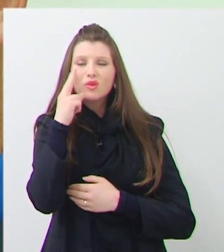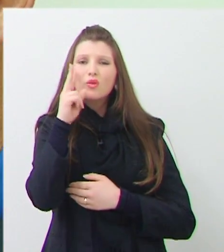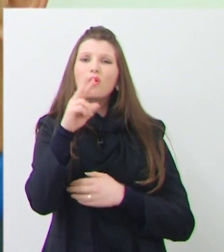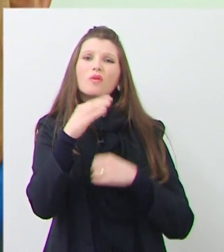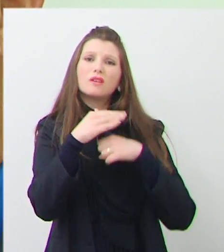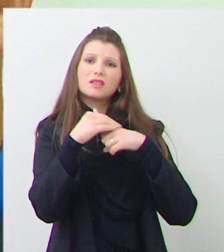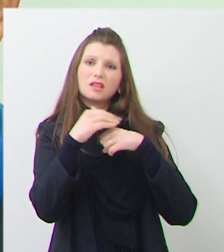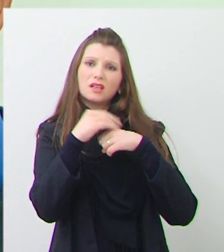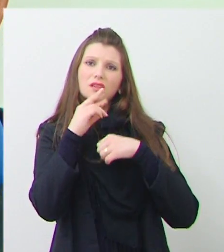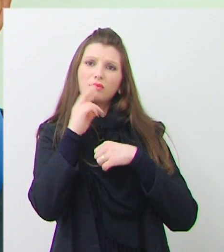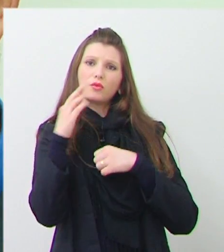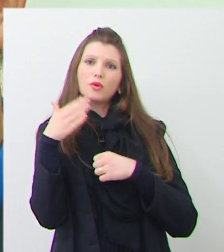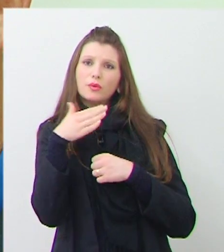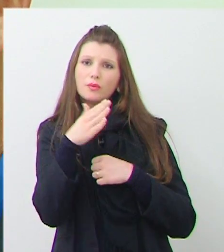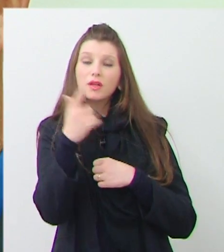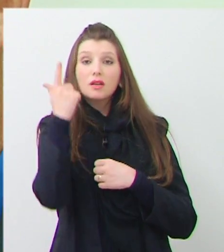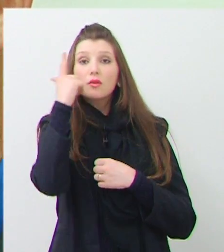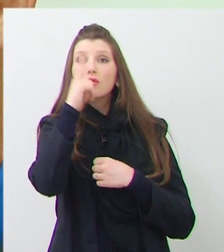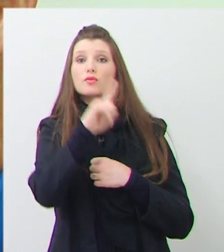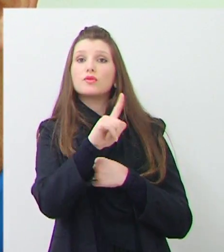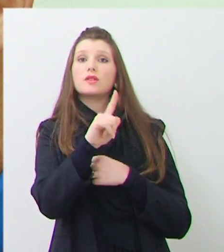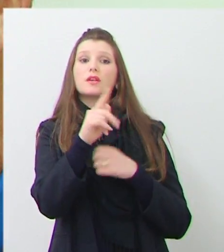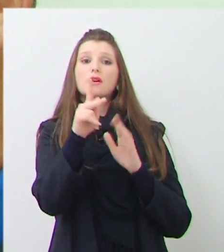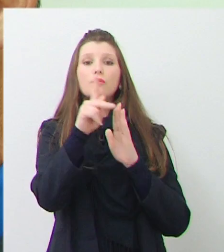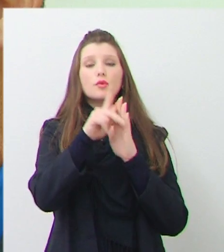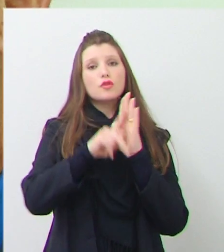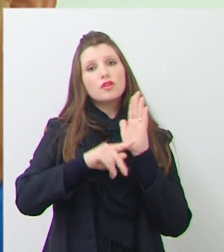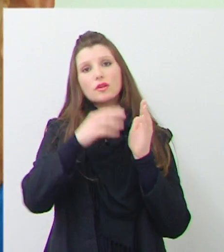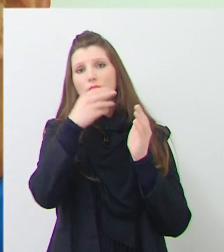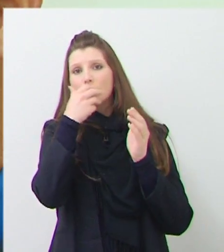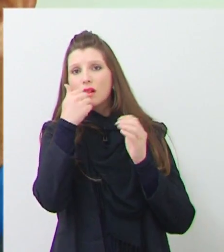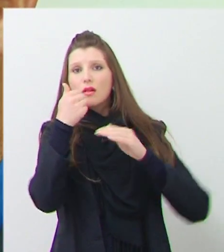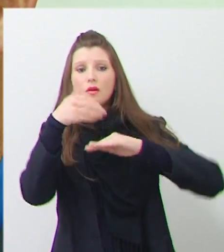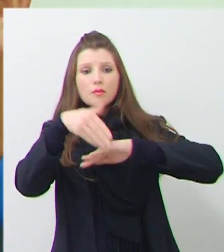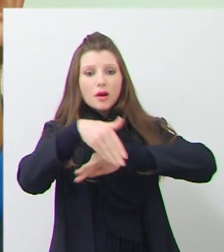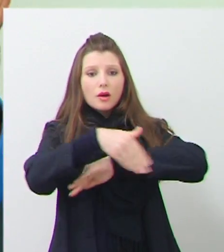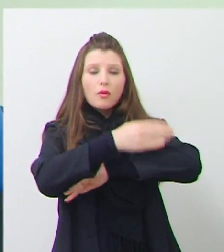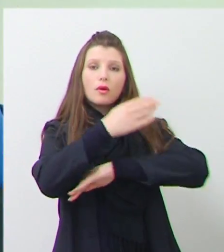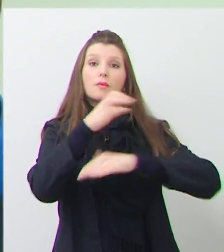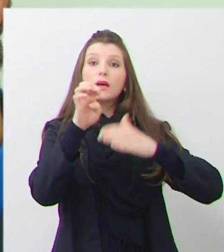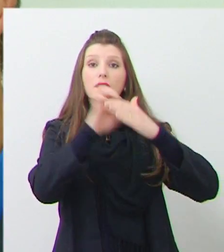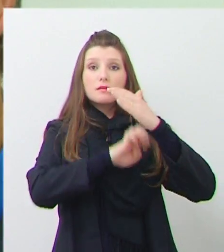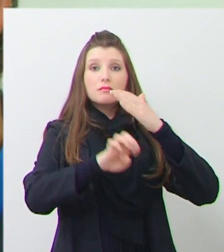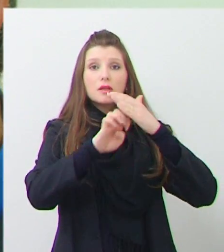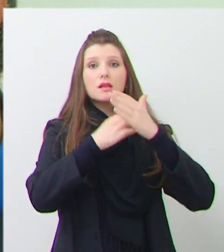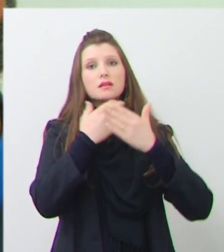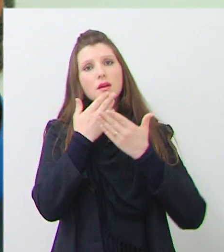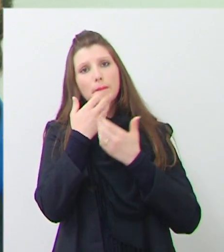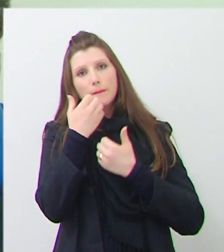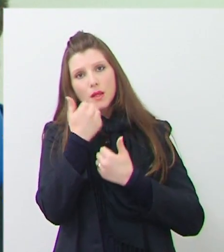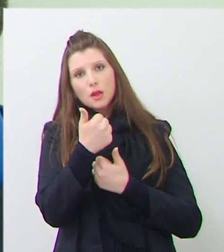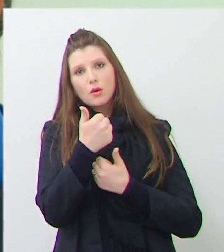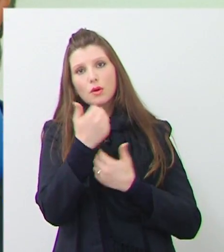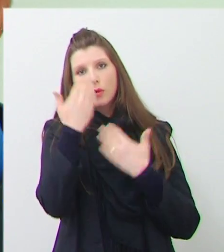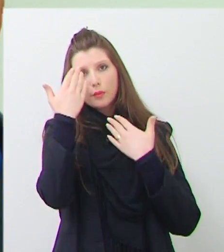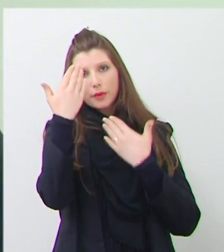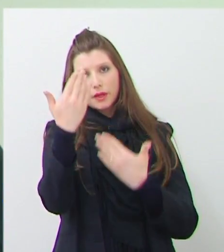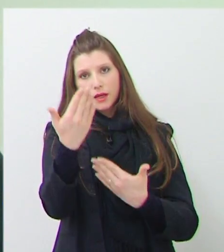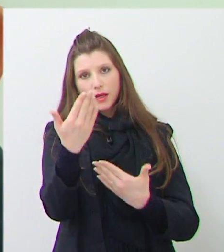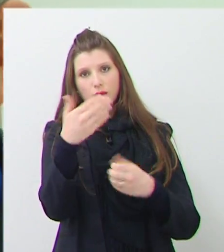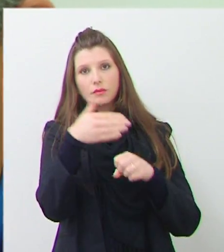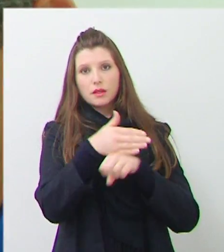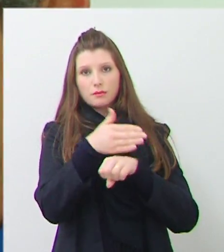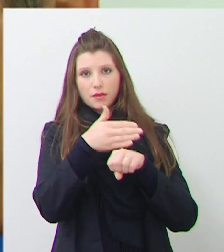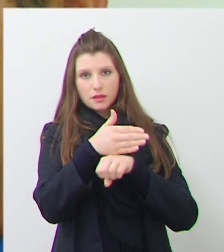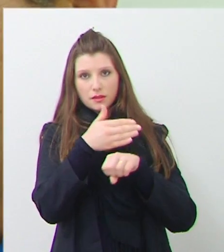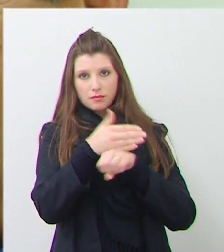Maina e consiga, né, através de um projeto, uma pavimentação para que as empresas possam tocar no seu dia a dia. Ok, obrigada pela sua participação